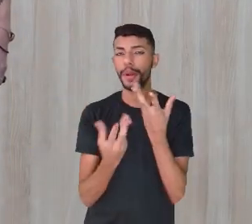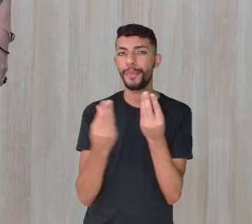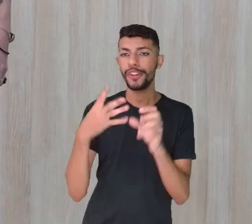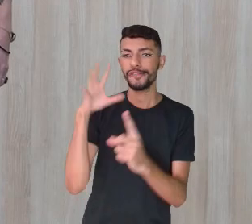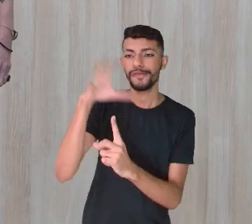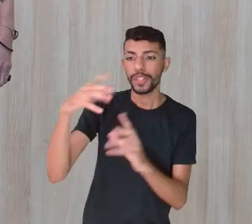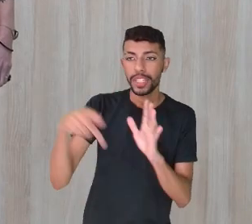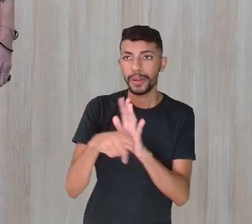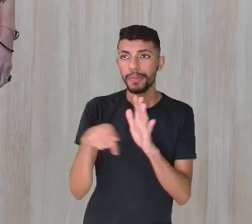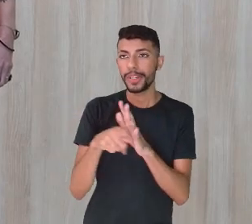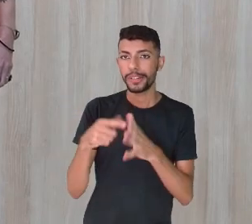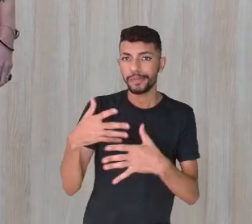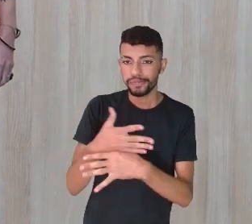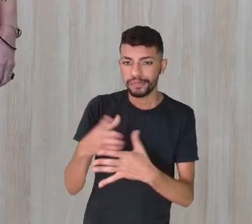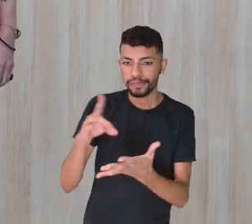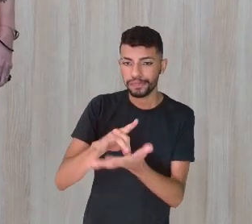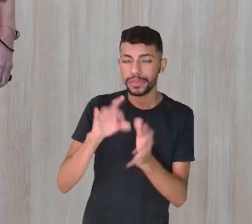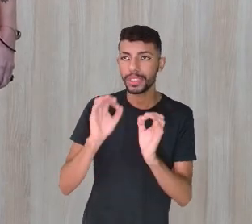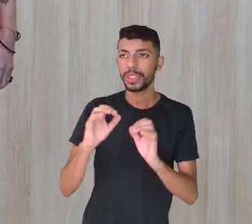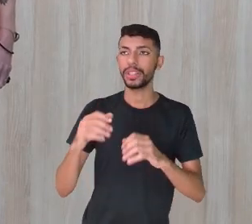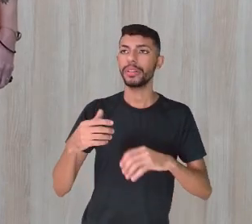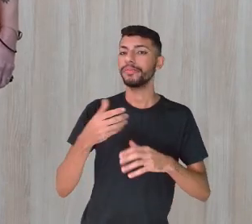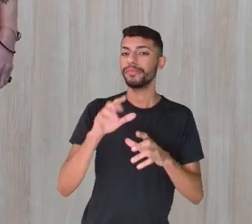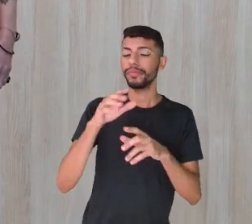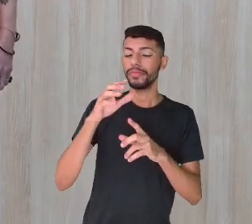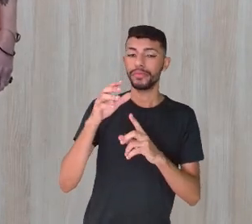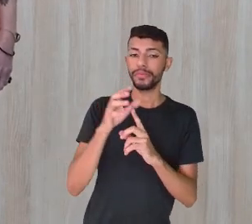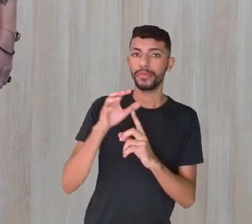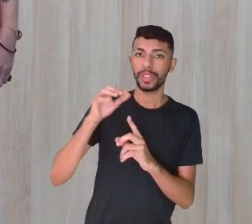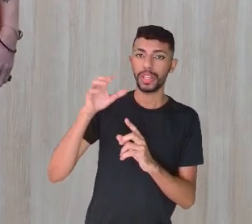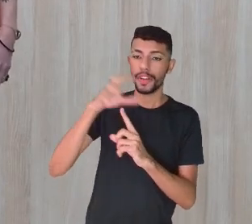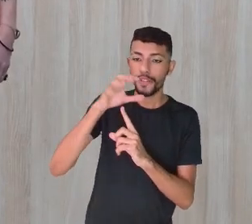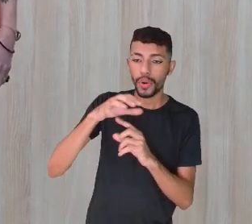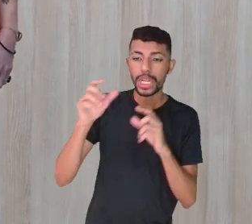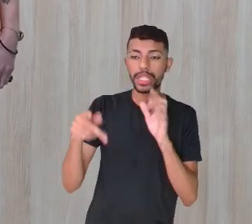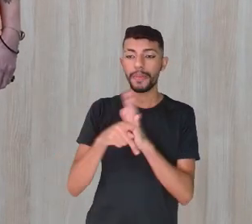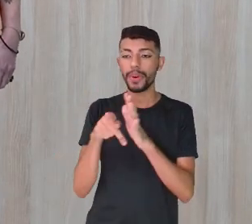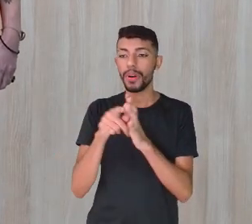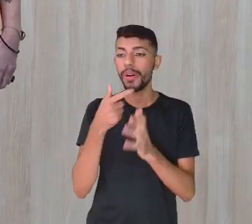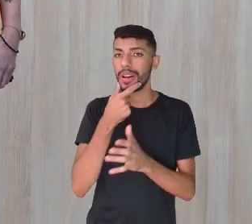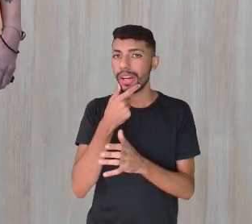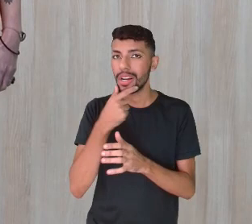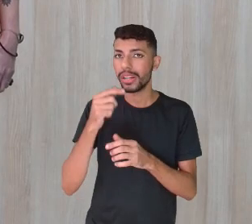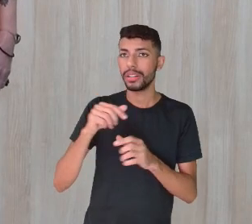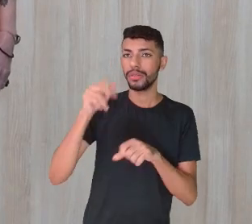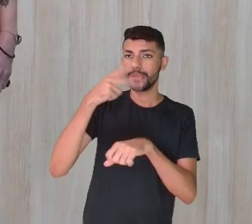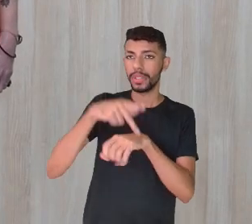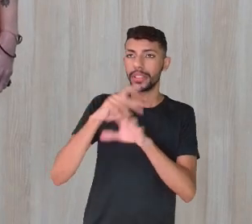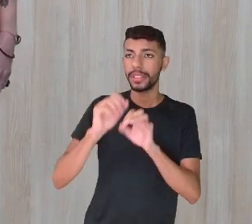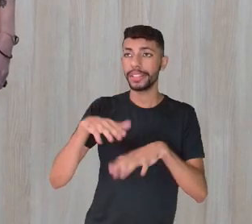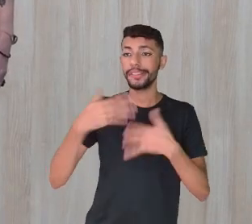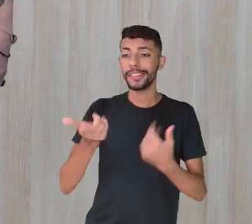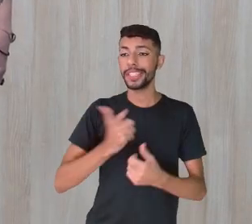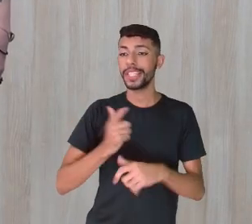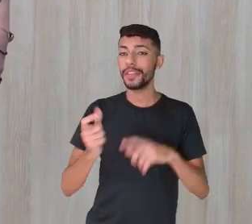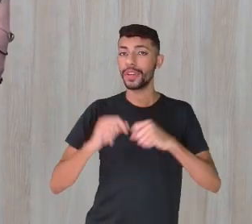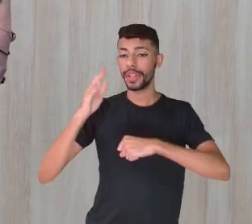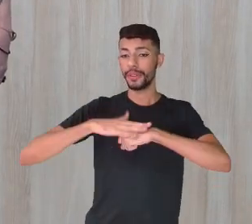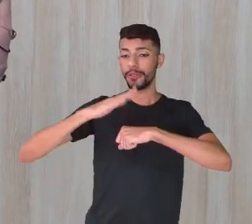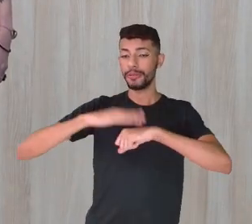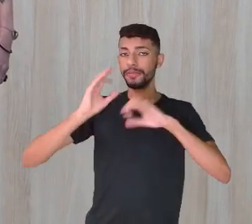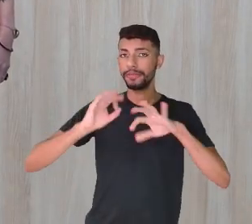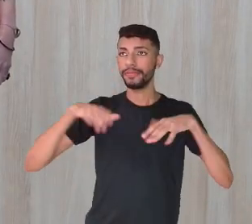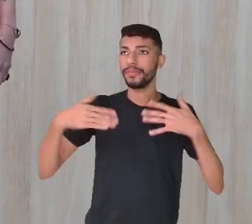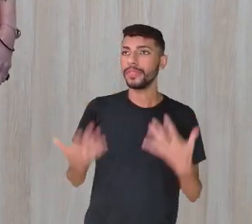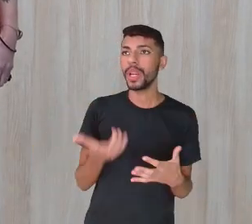da metrópole inglesa, né, da coroa inglesa, então eles puderam ter uma certa autonomia. E aí é o que a gente estava